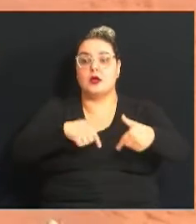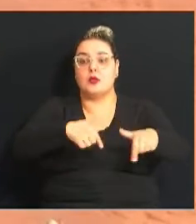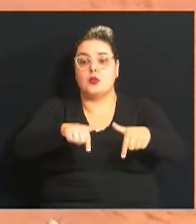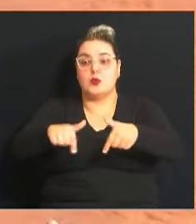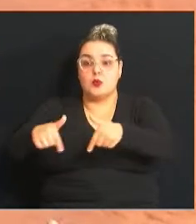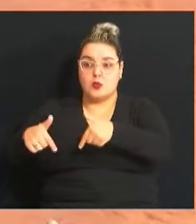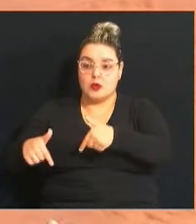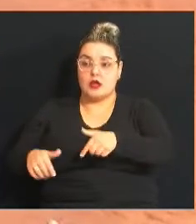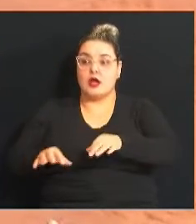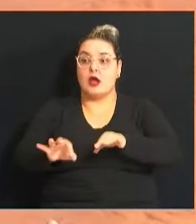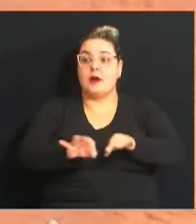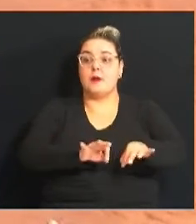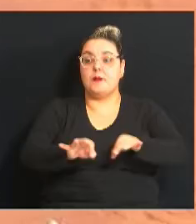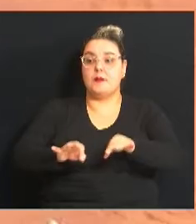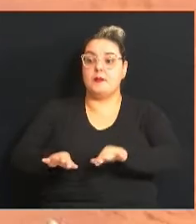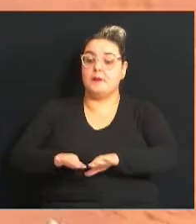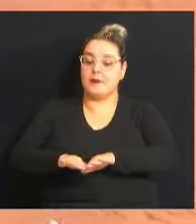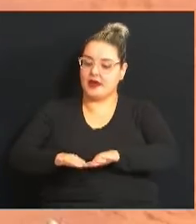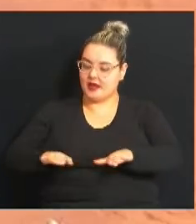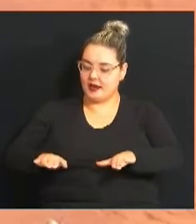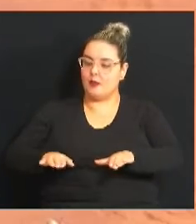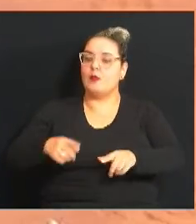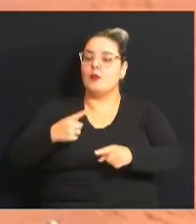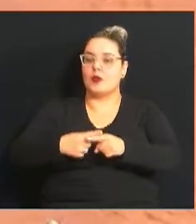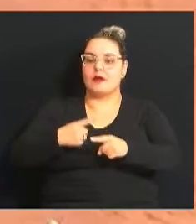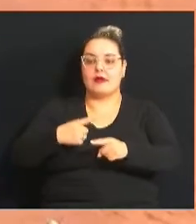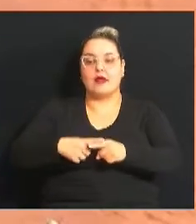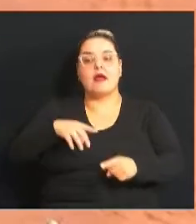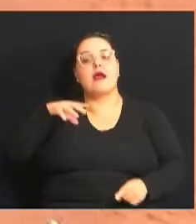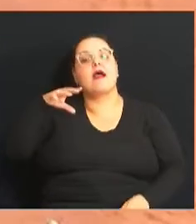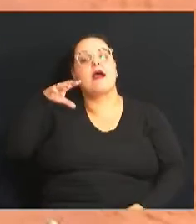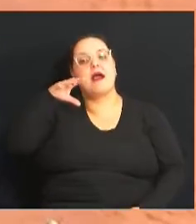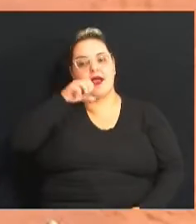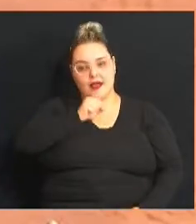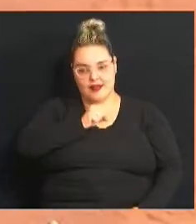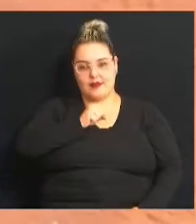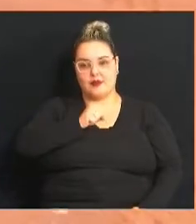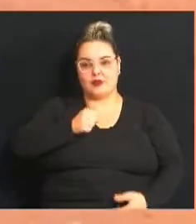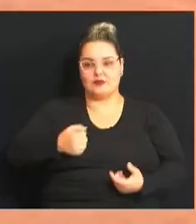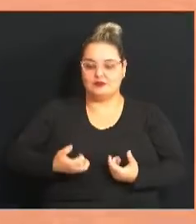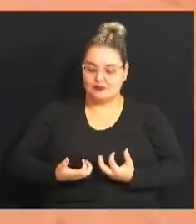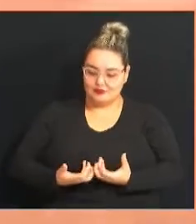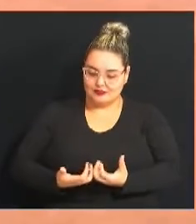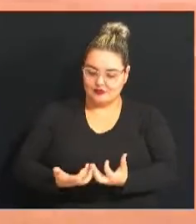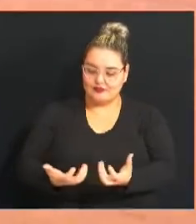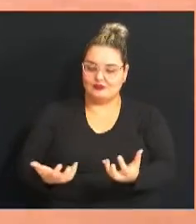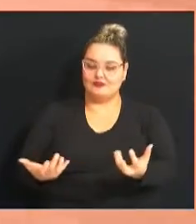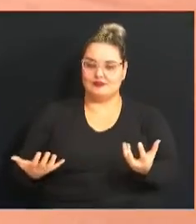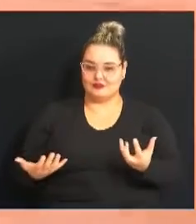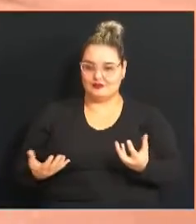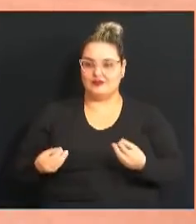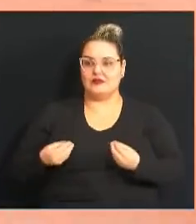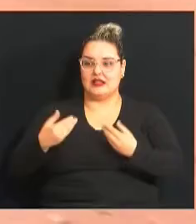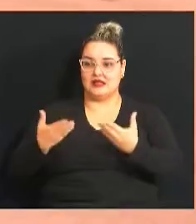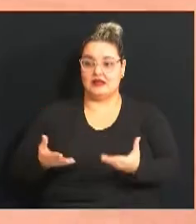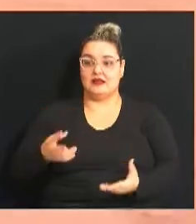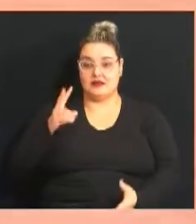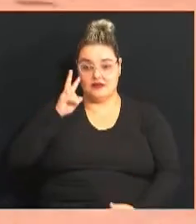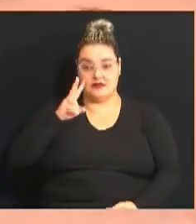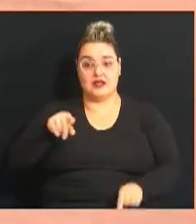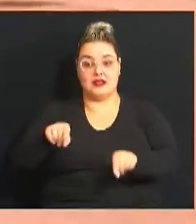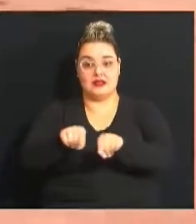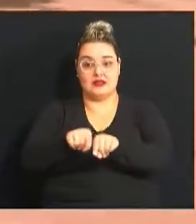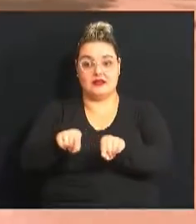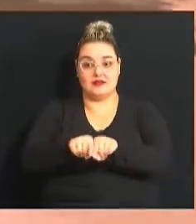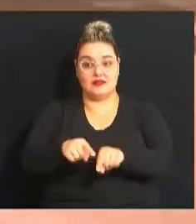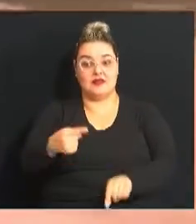Já preparando o piso, porque em breve o gramado será colocado. Dá para ver aqui também, olha